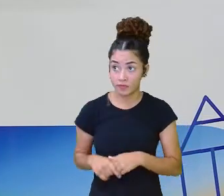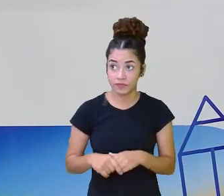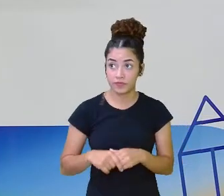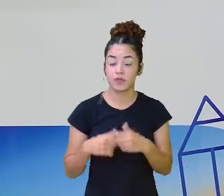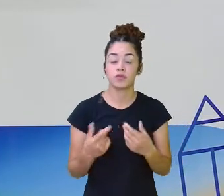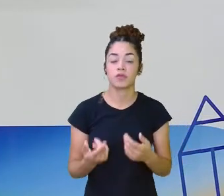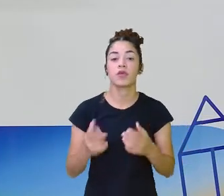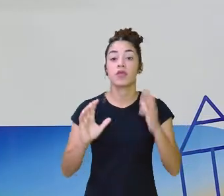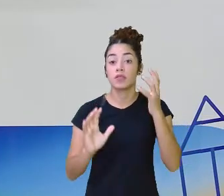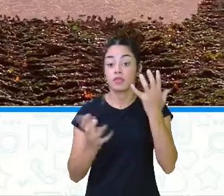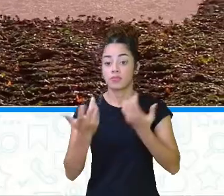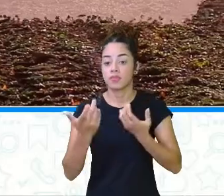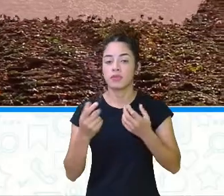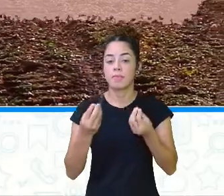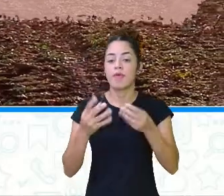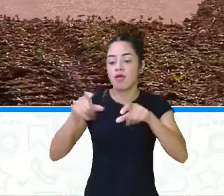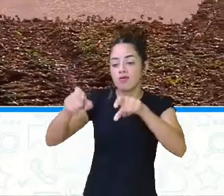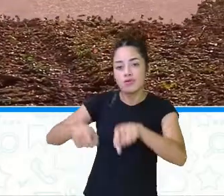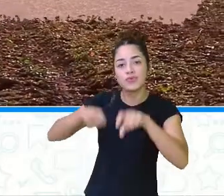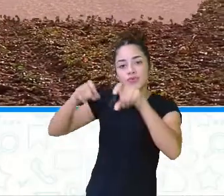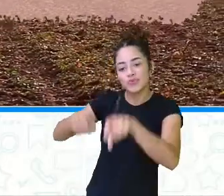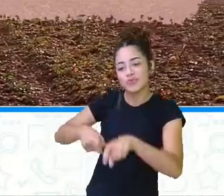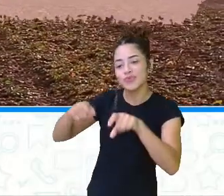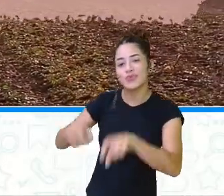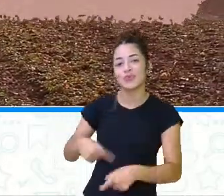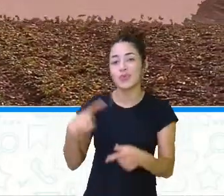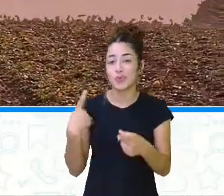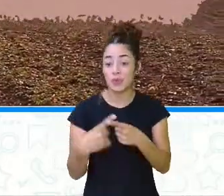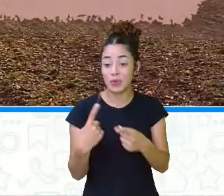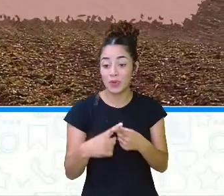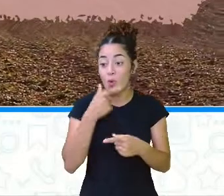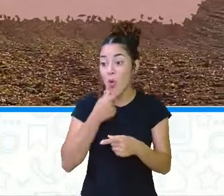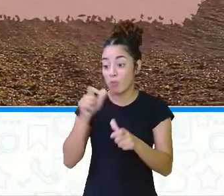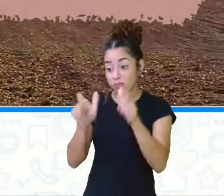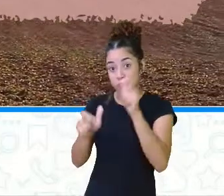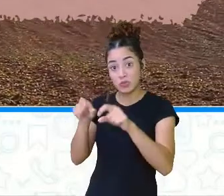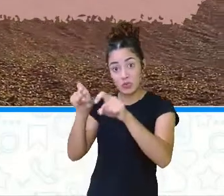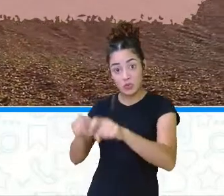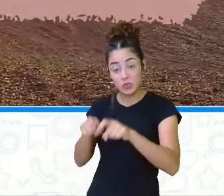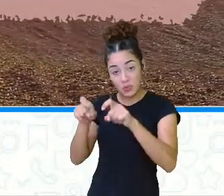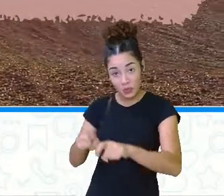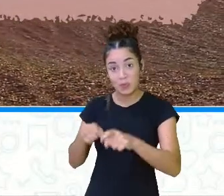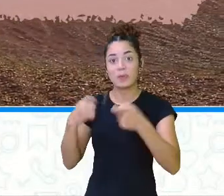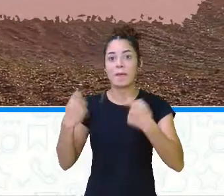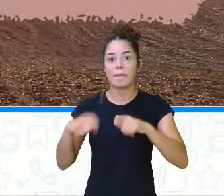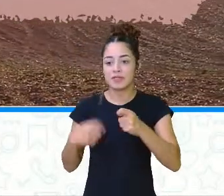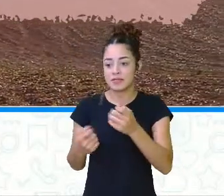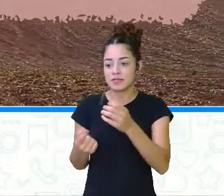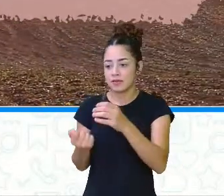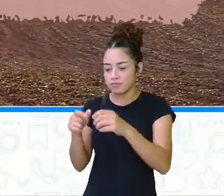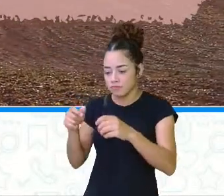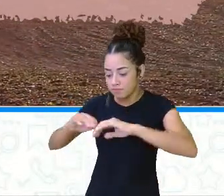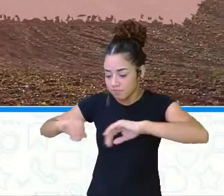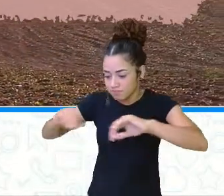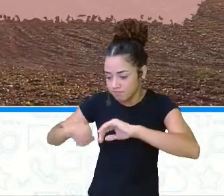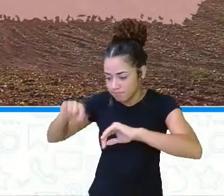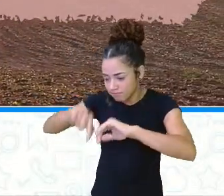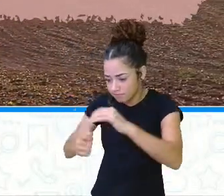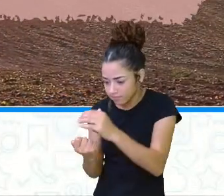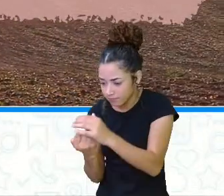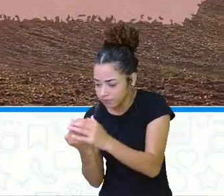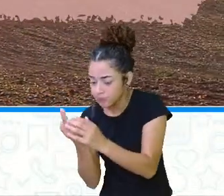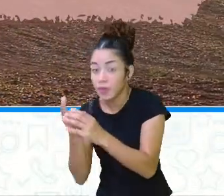ela é utilizada na agricultura. Por quê? Os agricultores precisam muitas vezes fazer o plantio no início de um período de